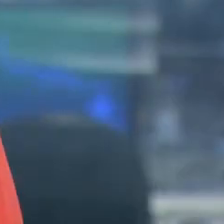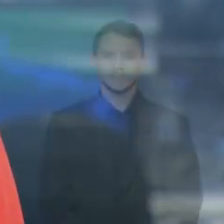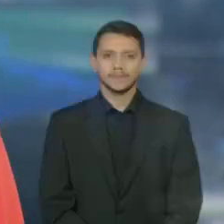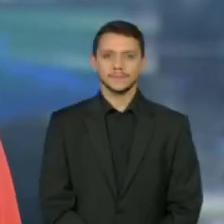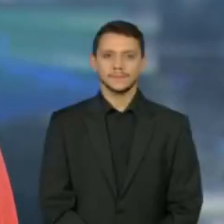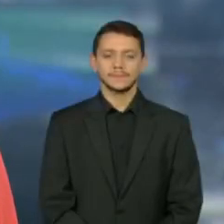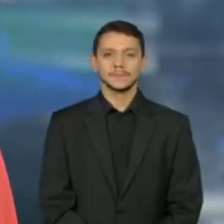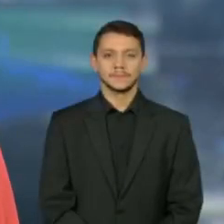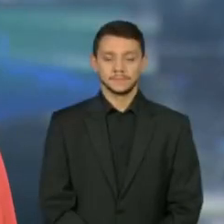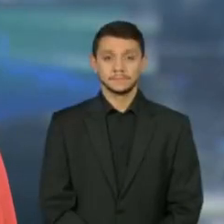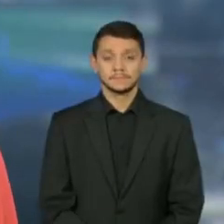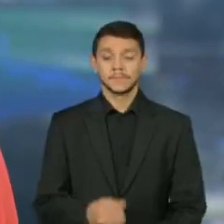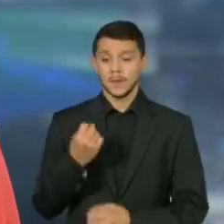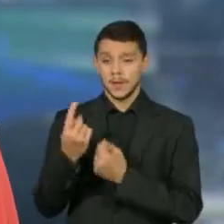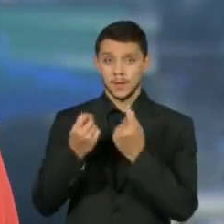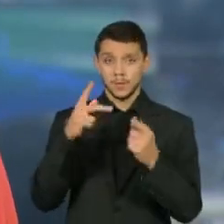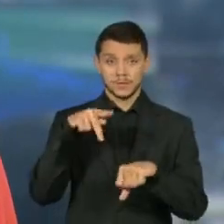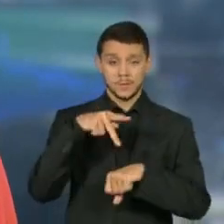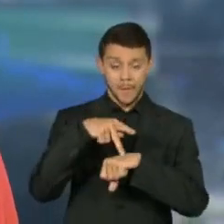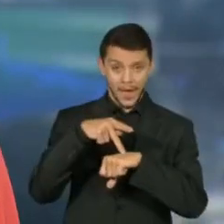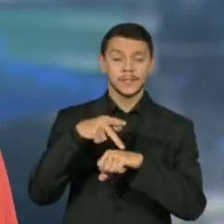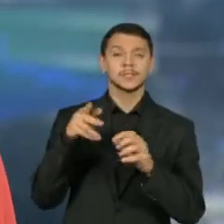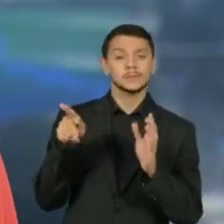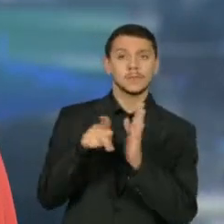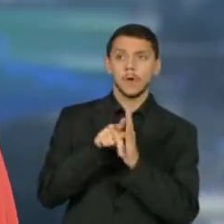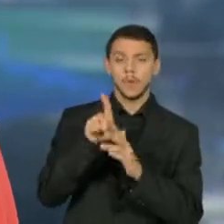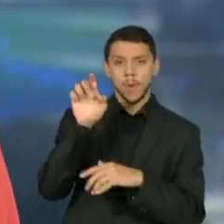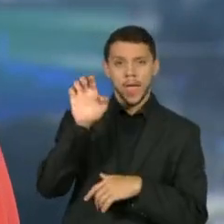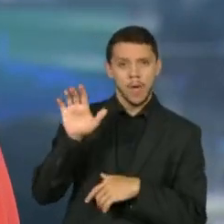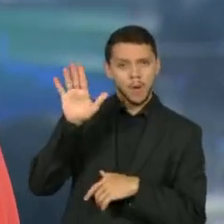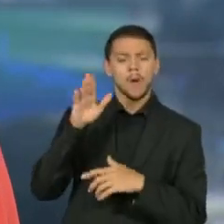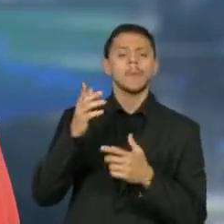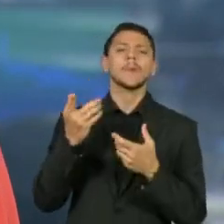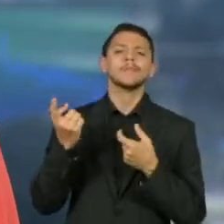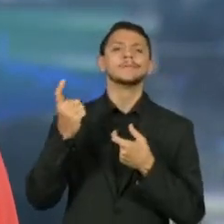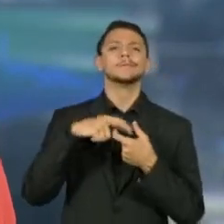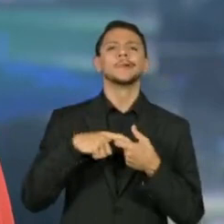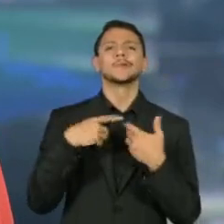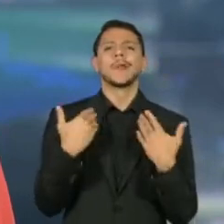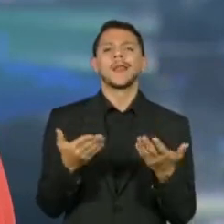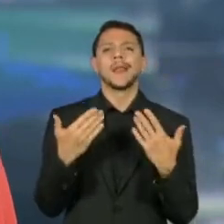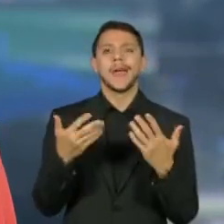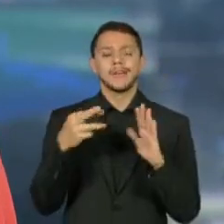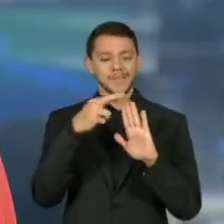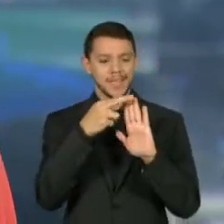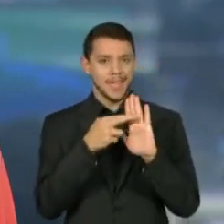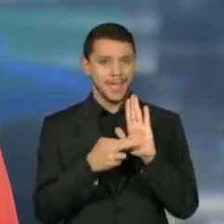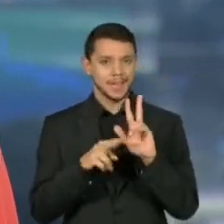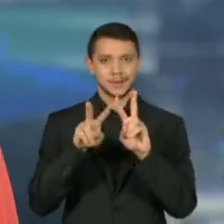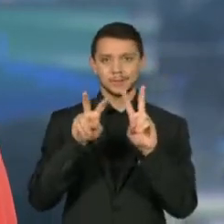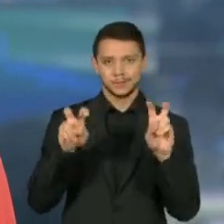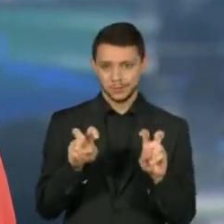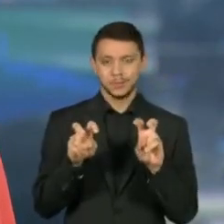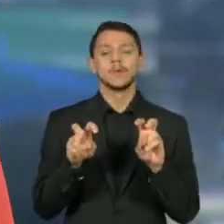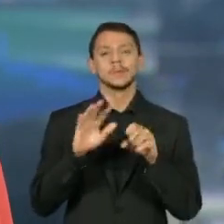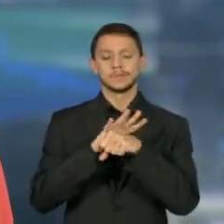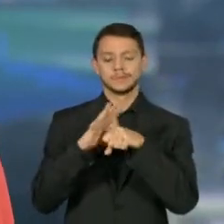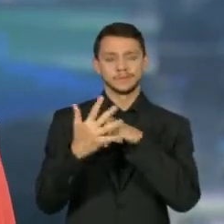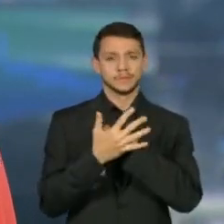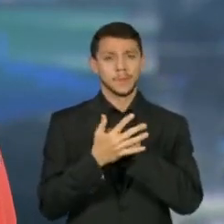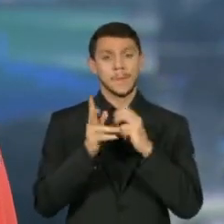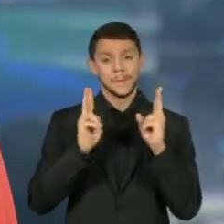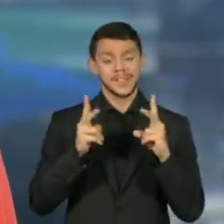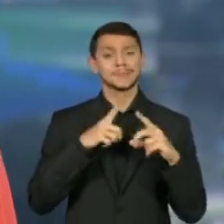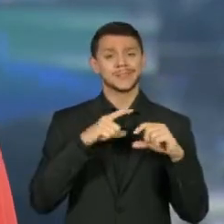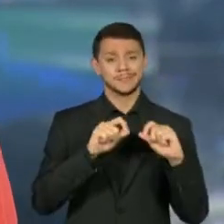em alguns países da Europa estão voltando a relaxar as restrições contra cobrir de 19 apesar dos